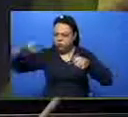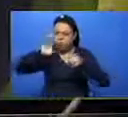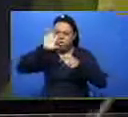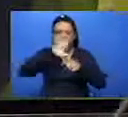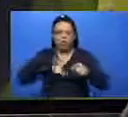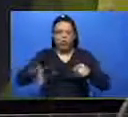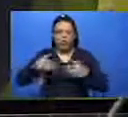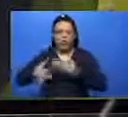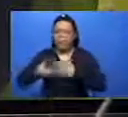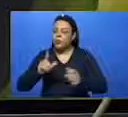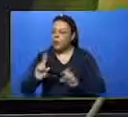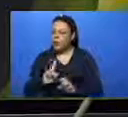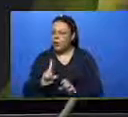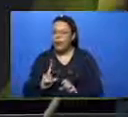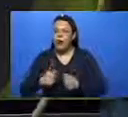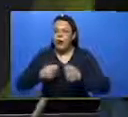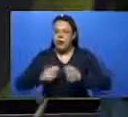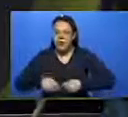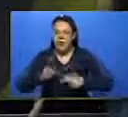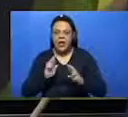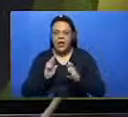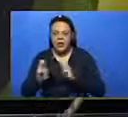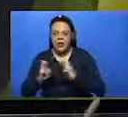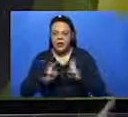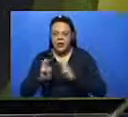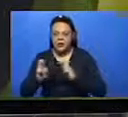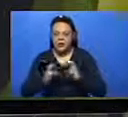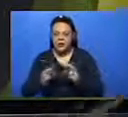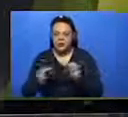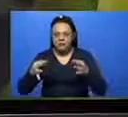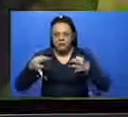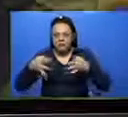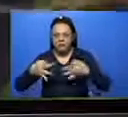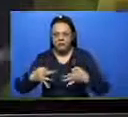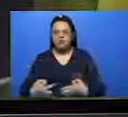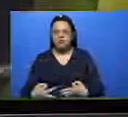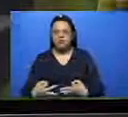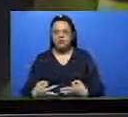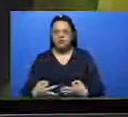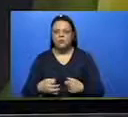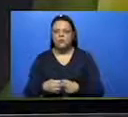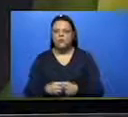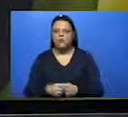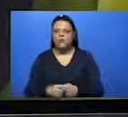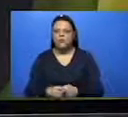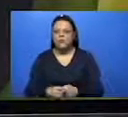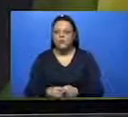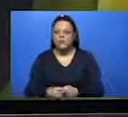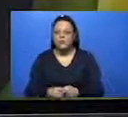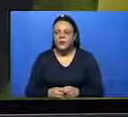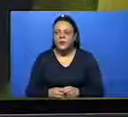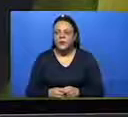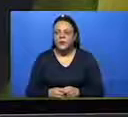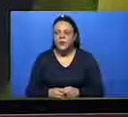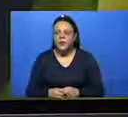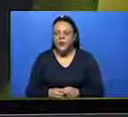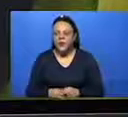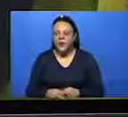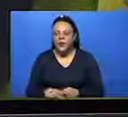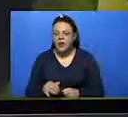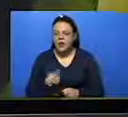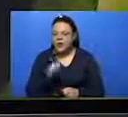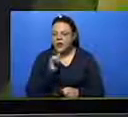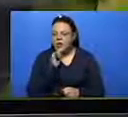não. A gente tem que fazer a correspondência correta. Vê, ó, nesse gráfico